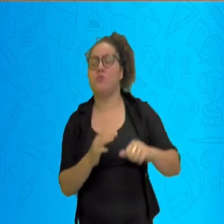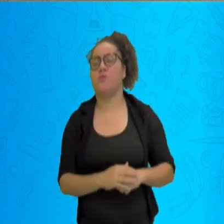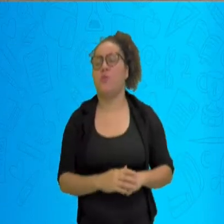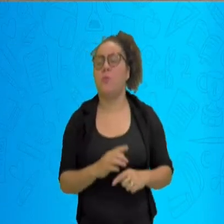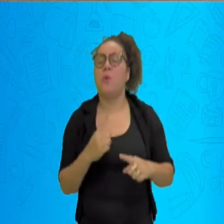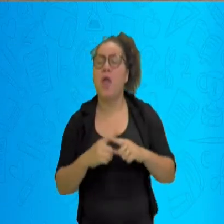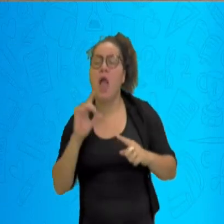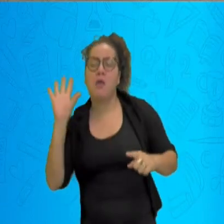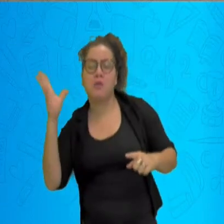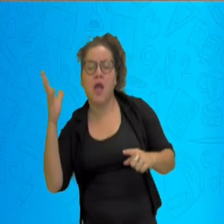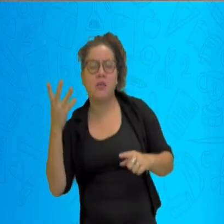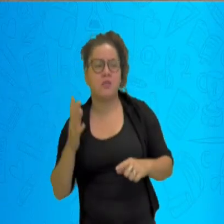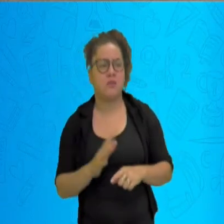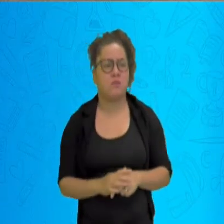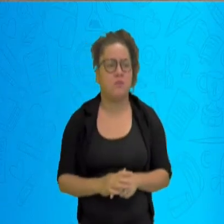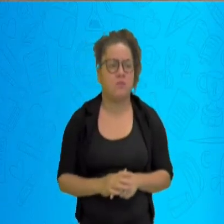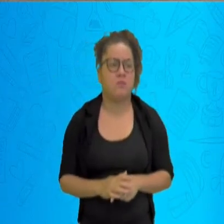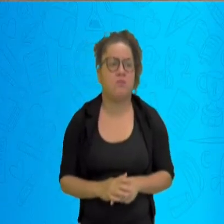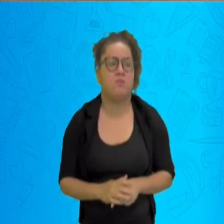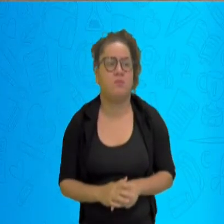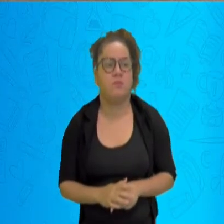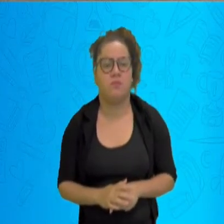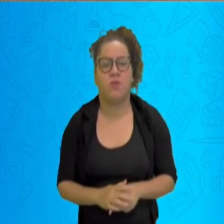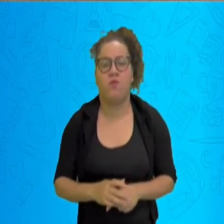estado sólido? Foi a